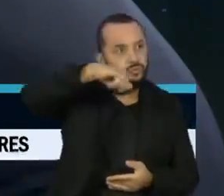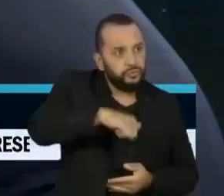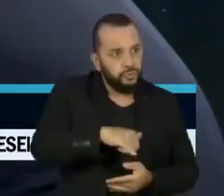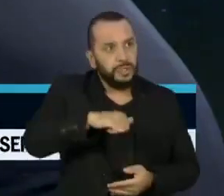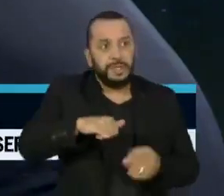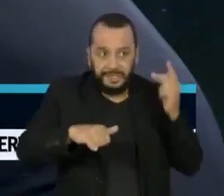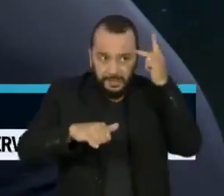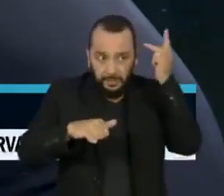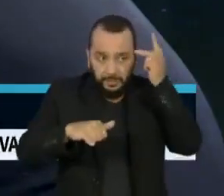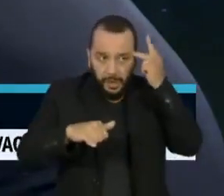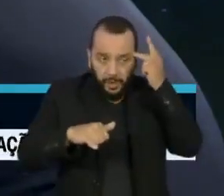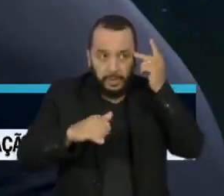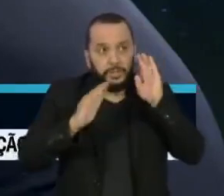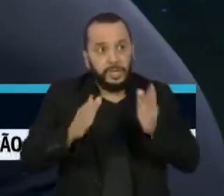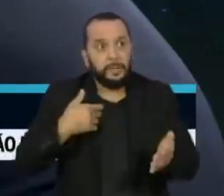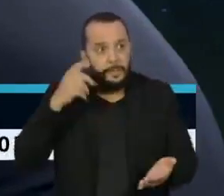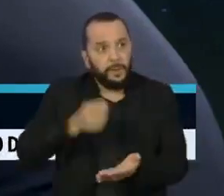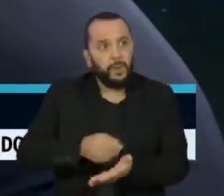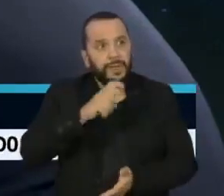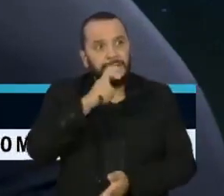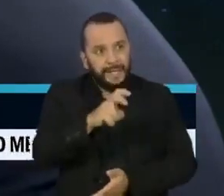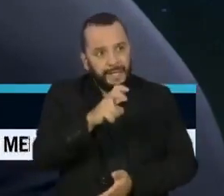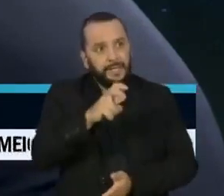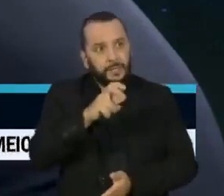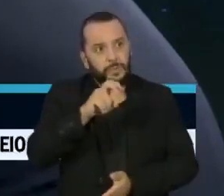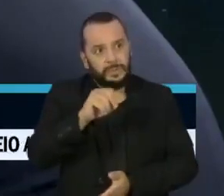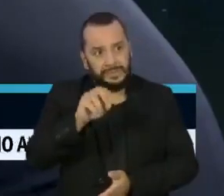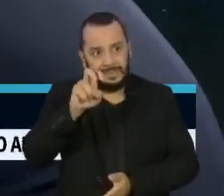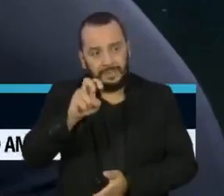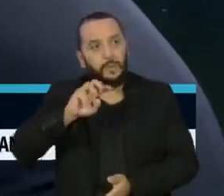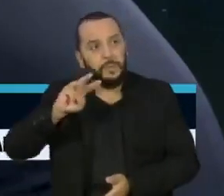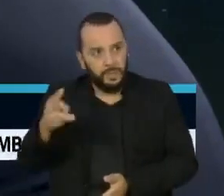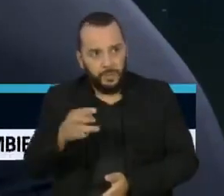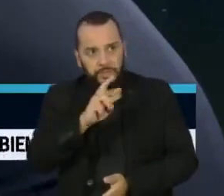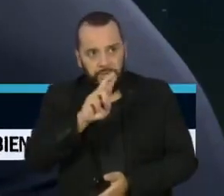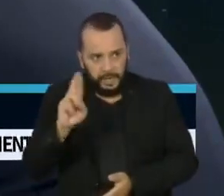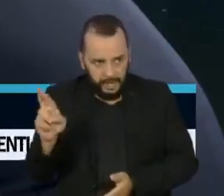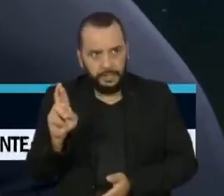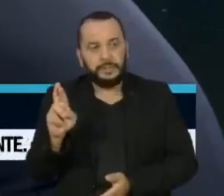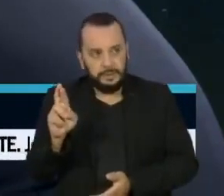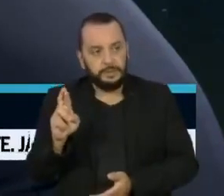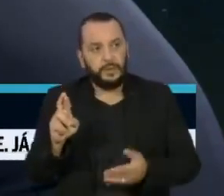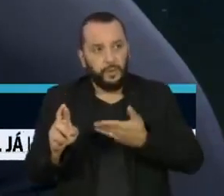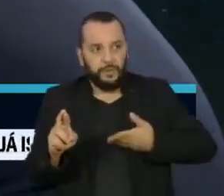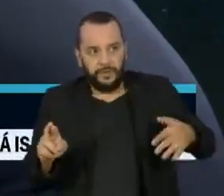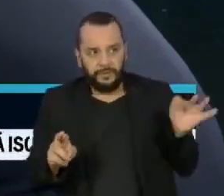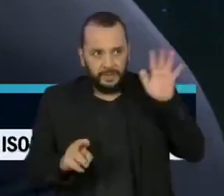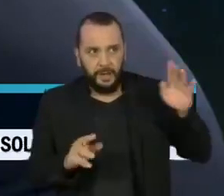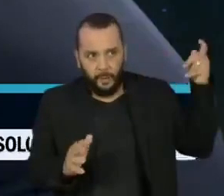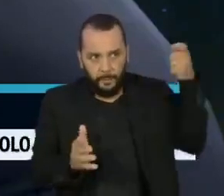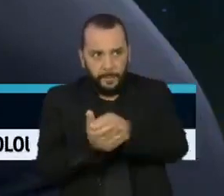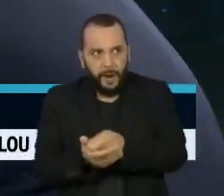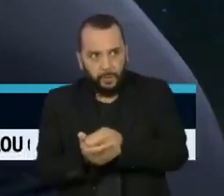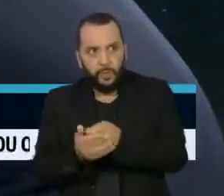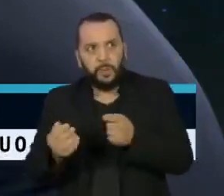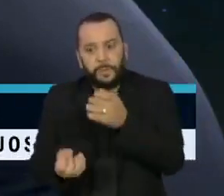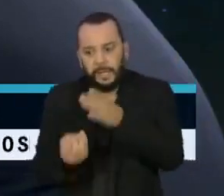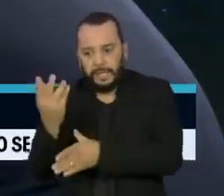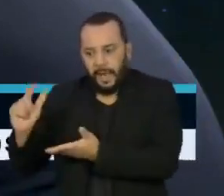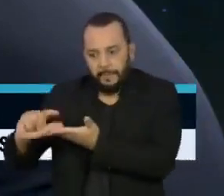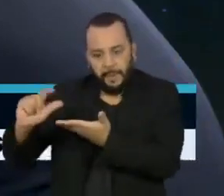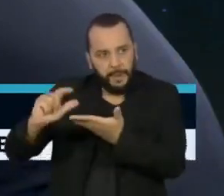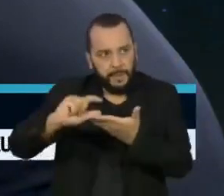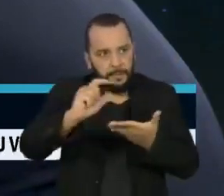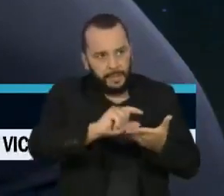milhões de reais ao Instituto Butantan por essas doses. A relação do governo federal melhorou com o governo paulista